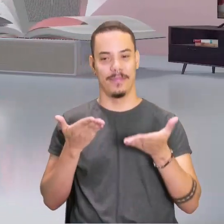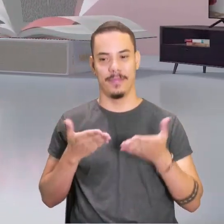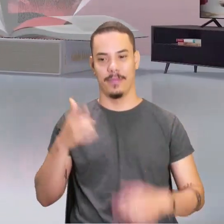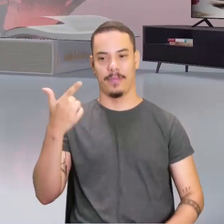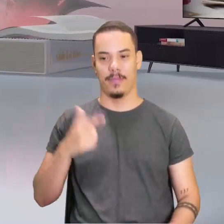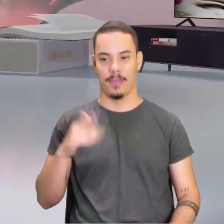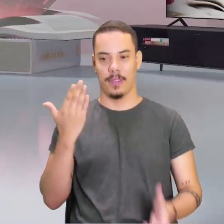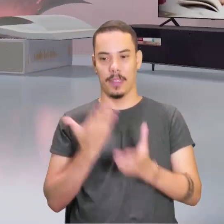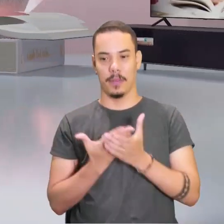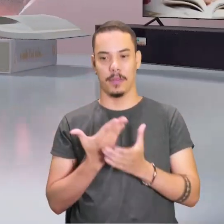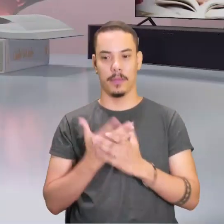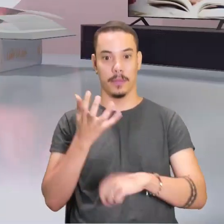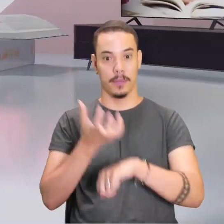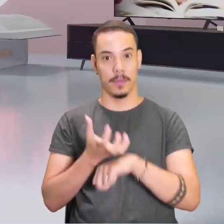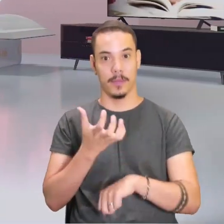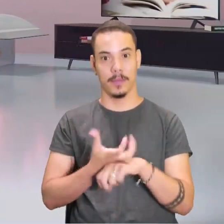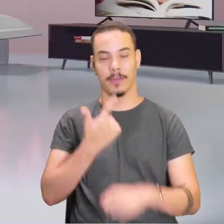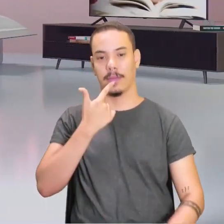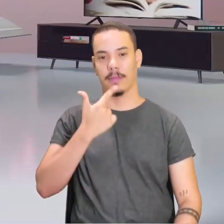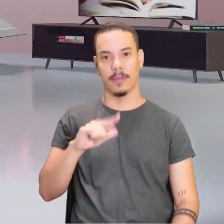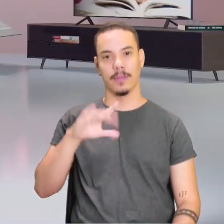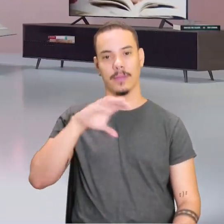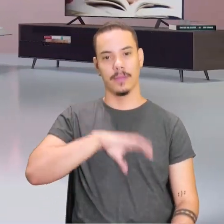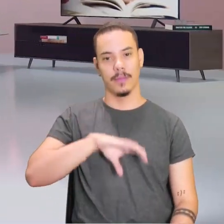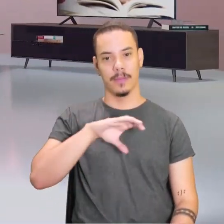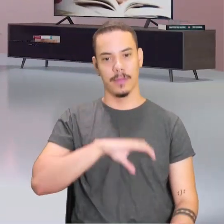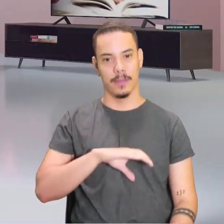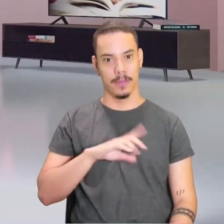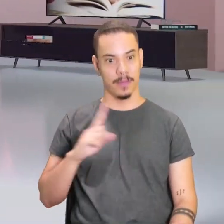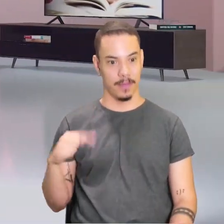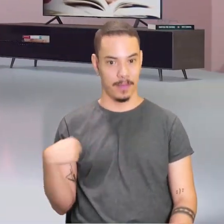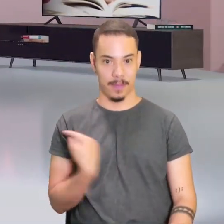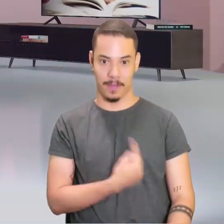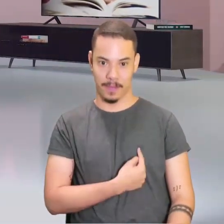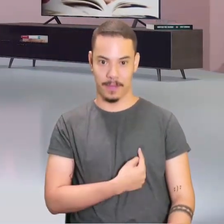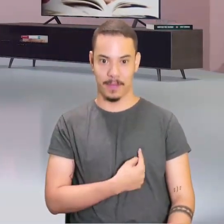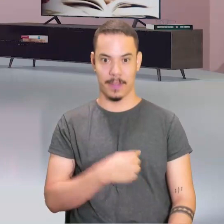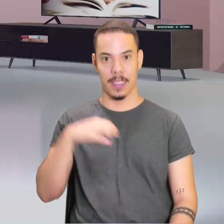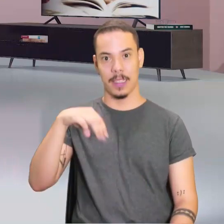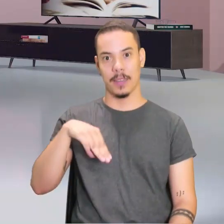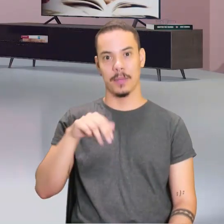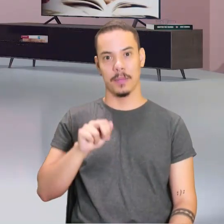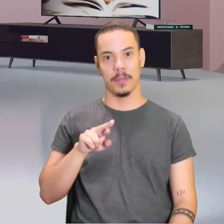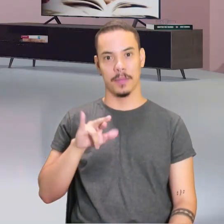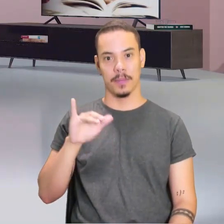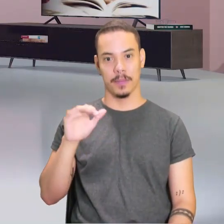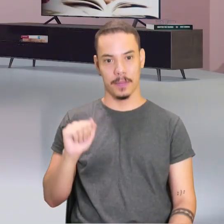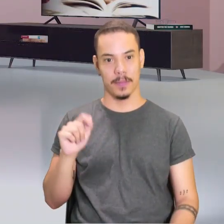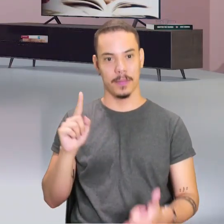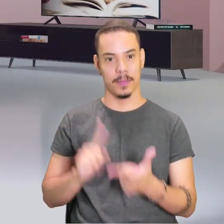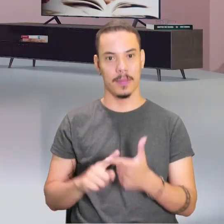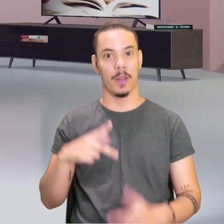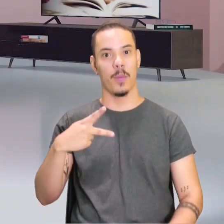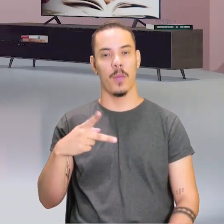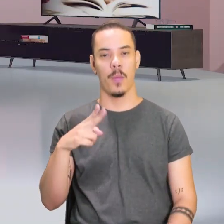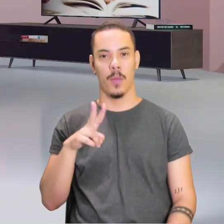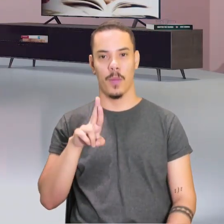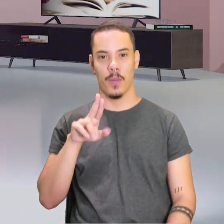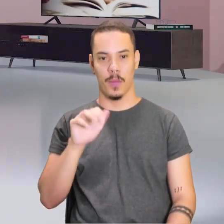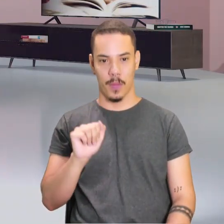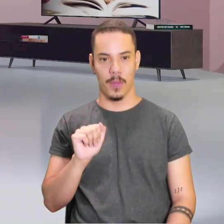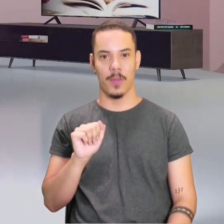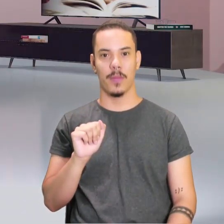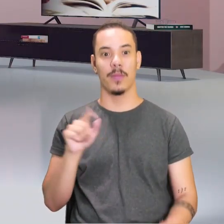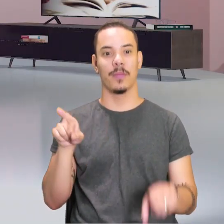a mais uma aula de língua portuguesa. Conosco, né? Márcia Ramos Martins e Pura Moreno,